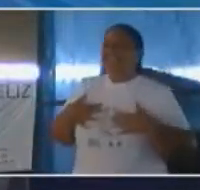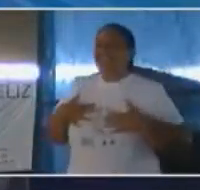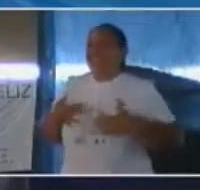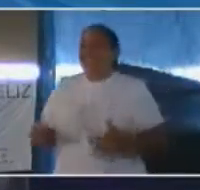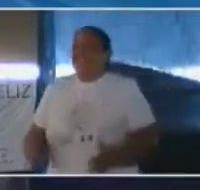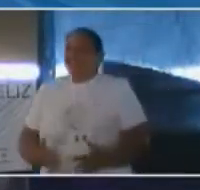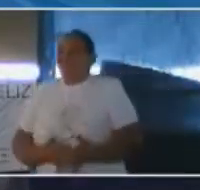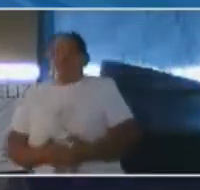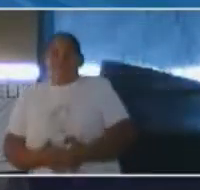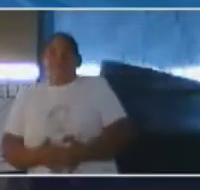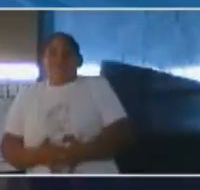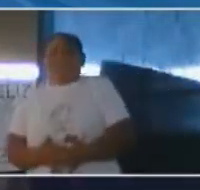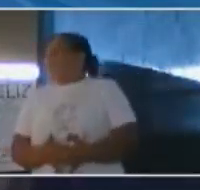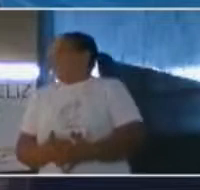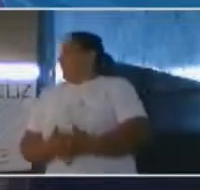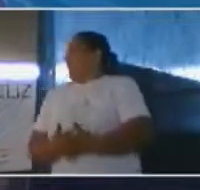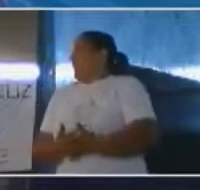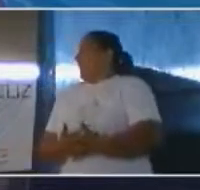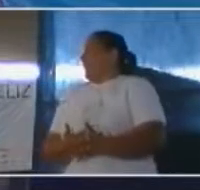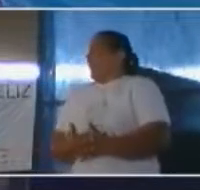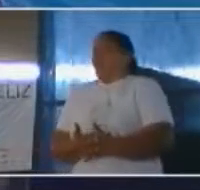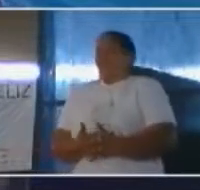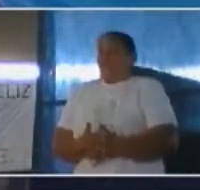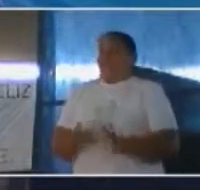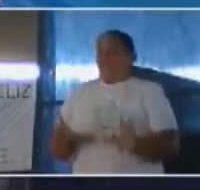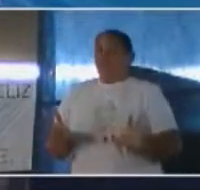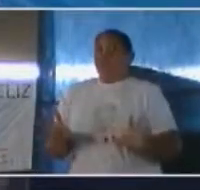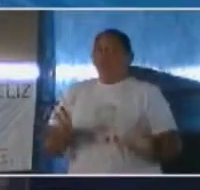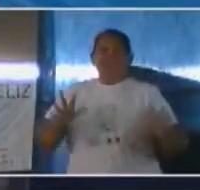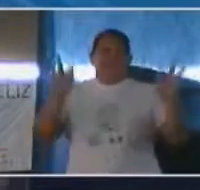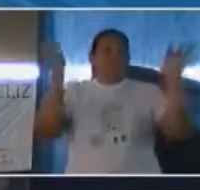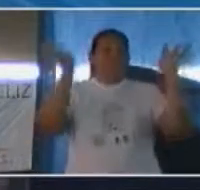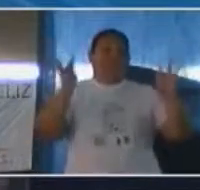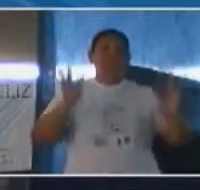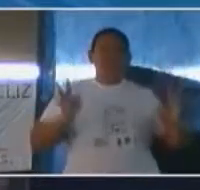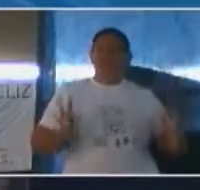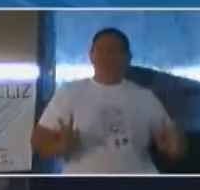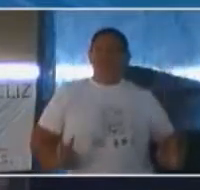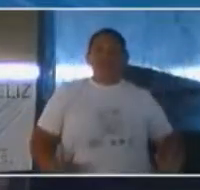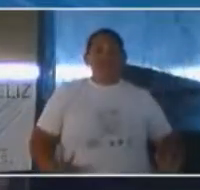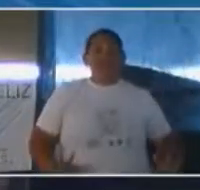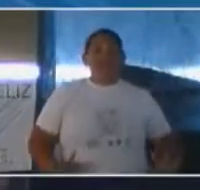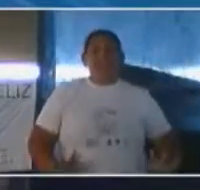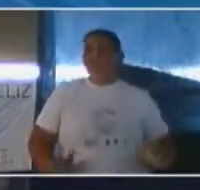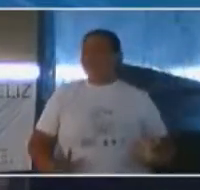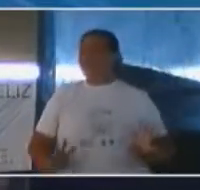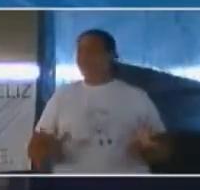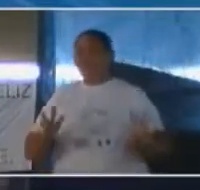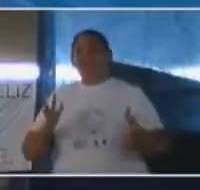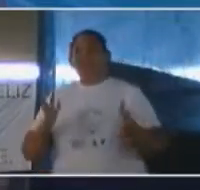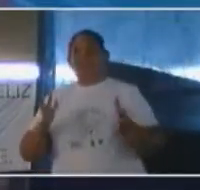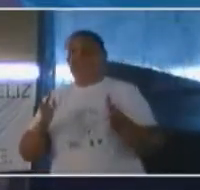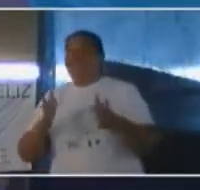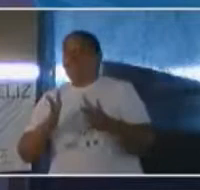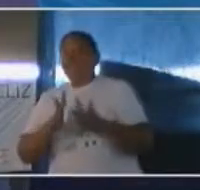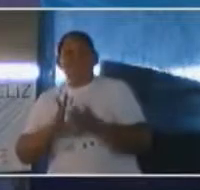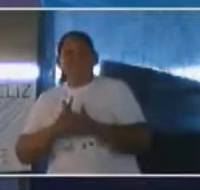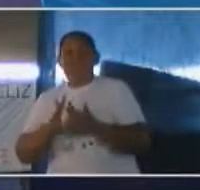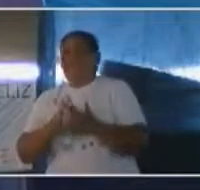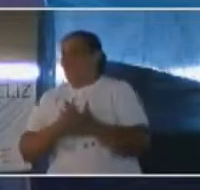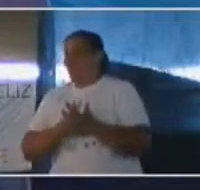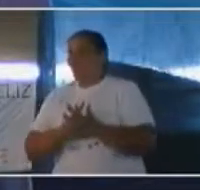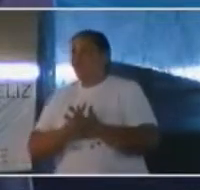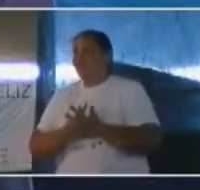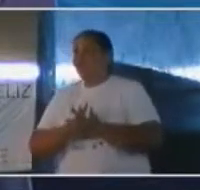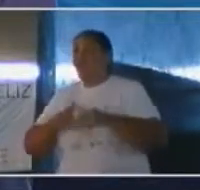isso também. Muitas ambivalências, muitas contradições, muitas mudanças. É hora de partir para a